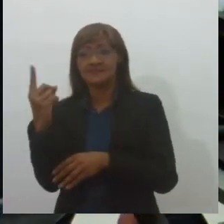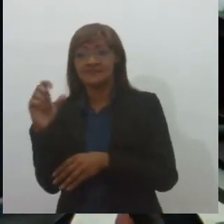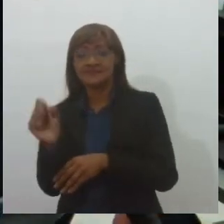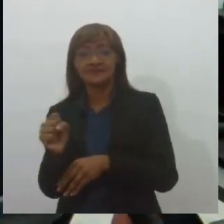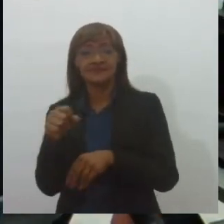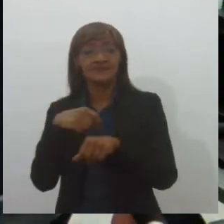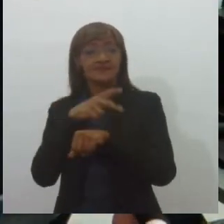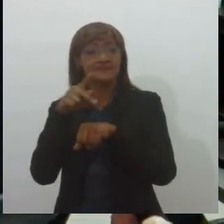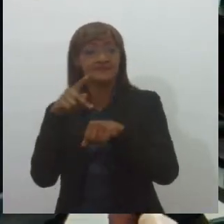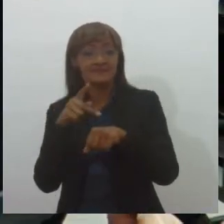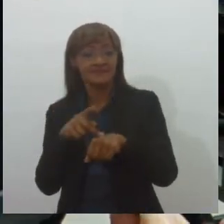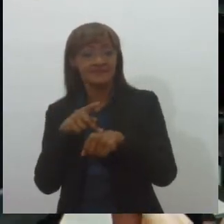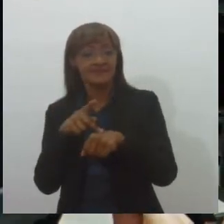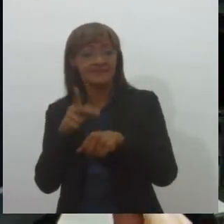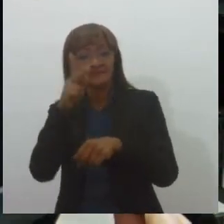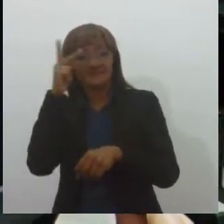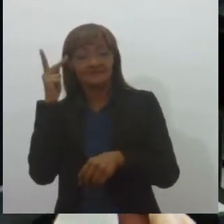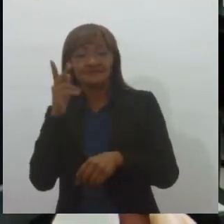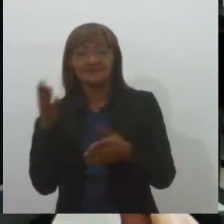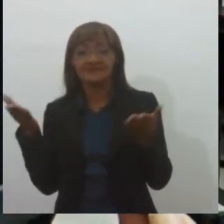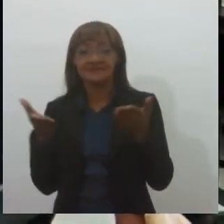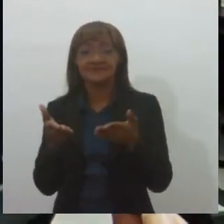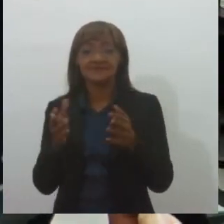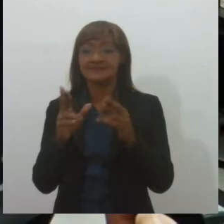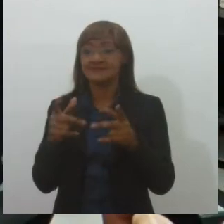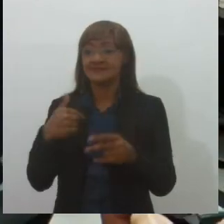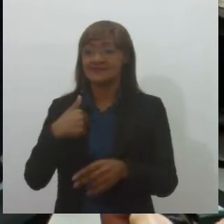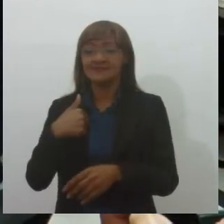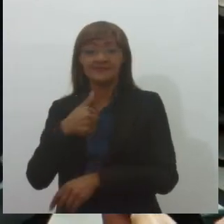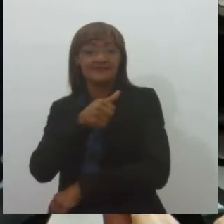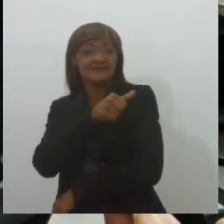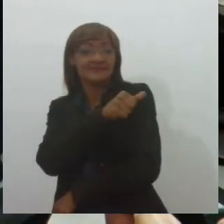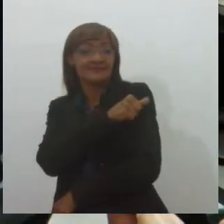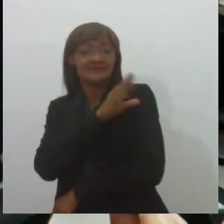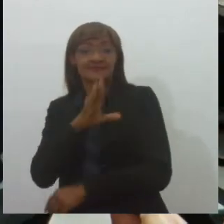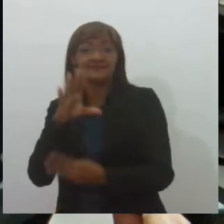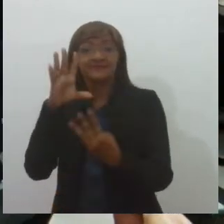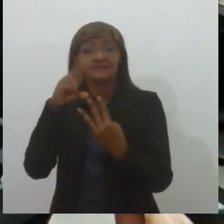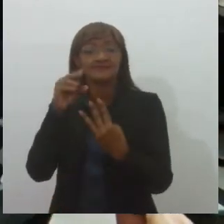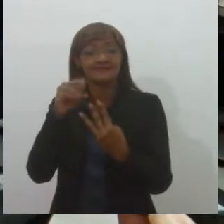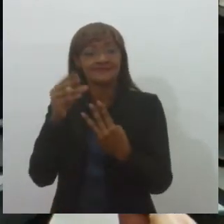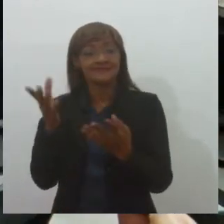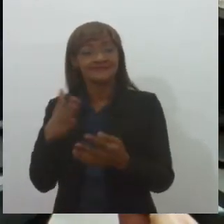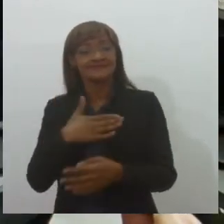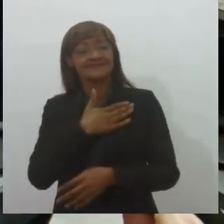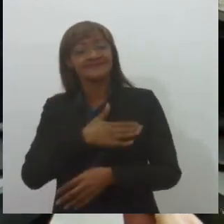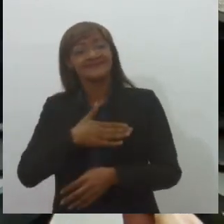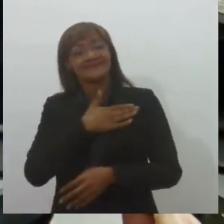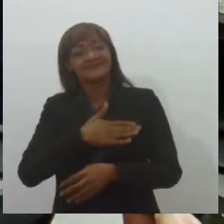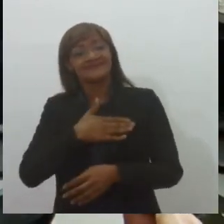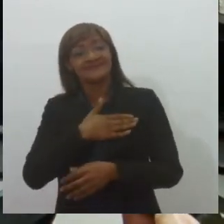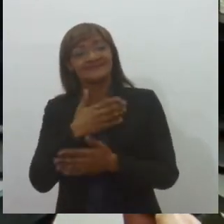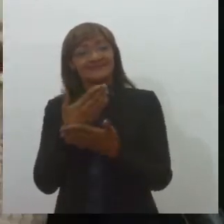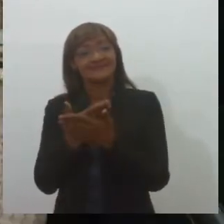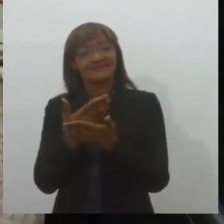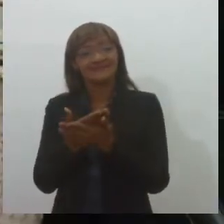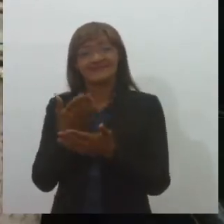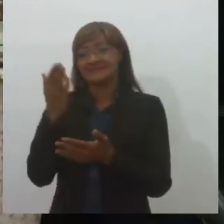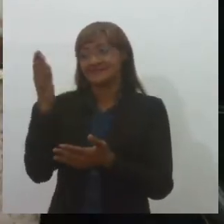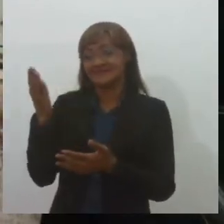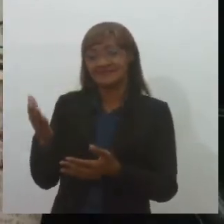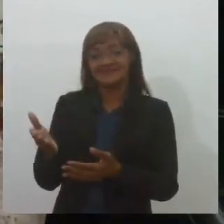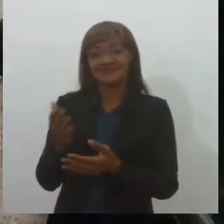alegria né de estar com uma aluna na uffs e ter o prazer de participar das aulas de professor